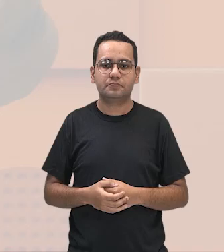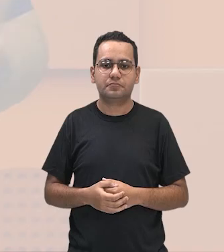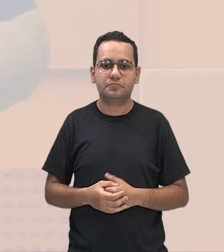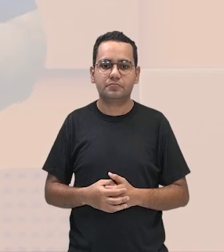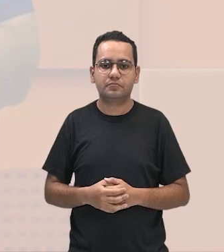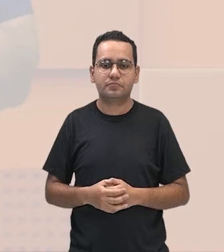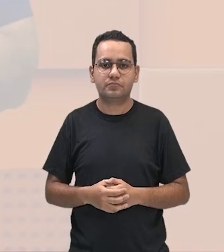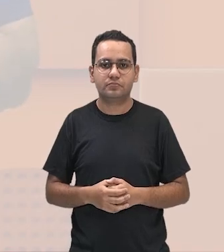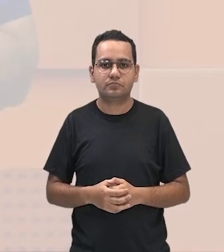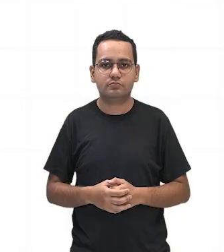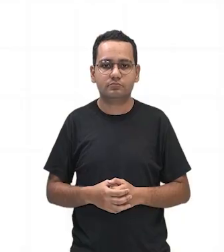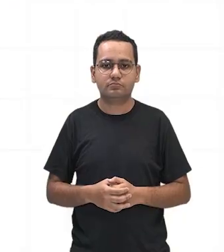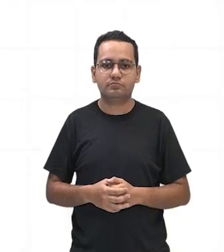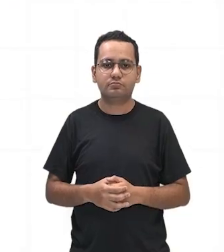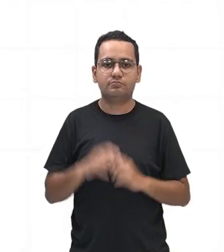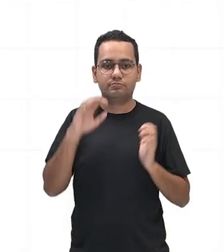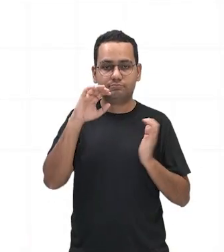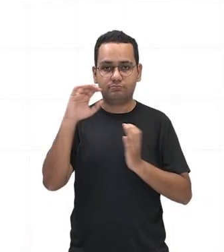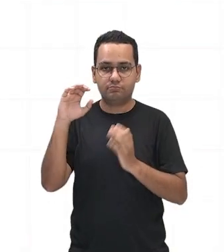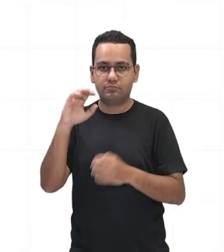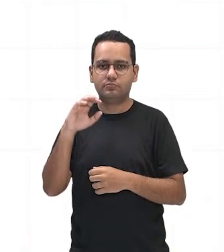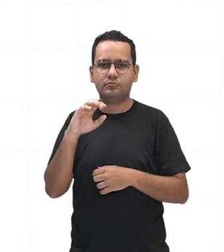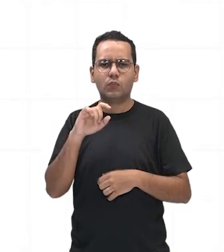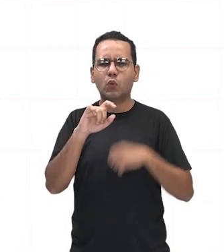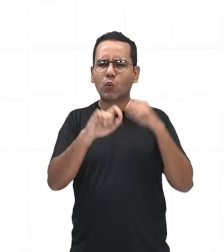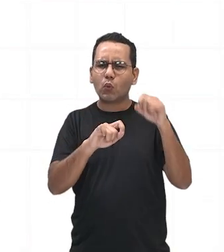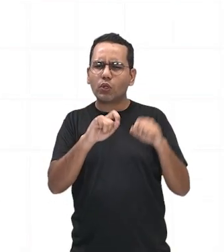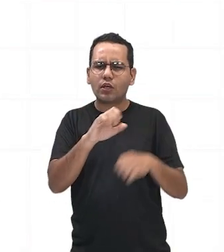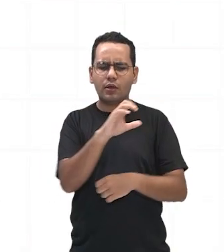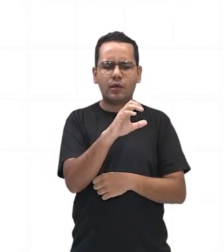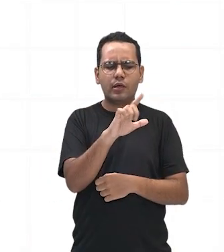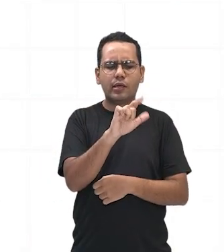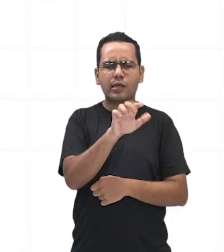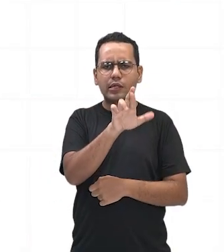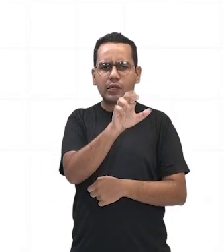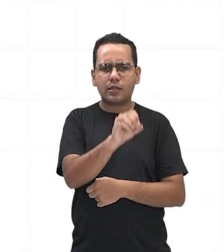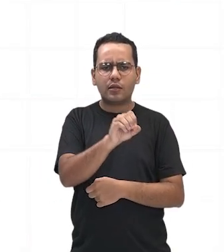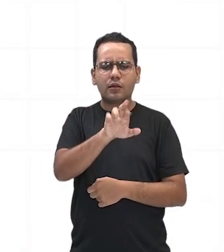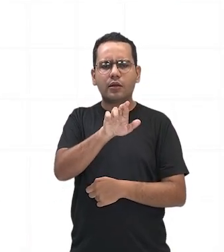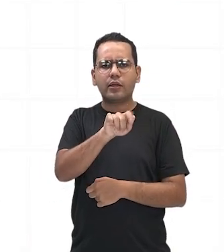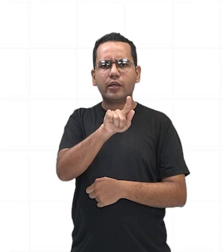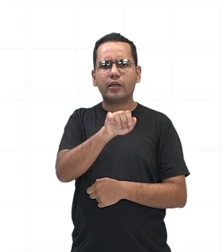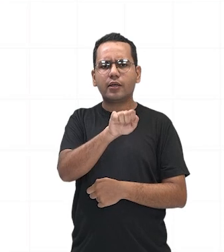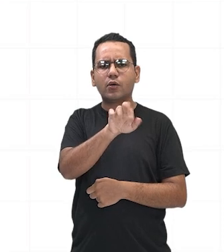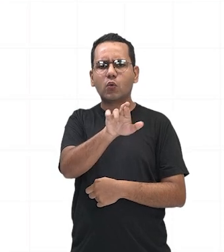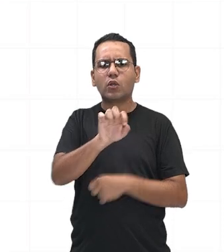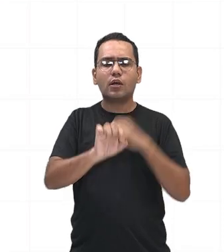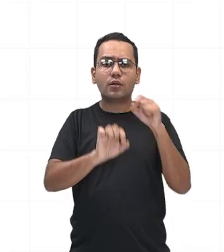então, o clero regular. Olha só, o clero regular ele é formado, então, pelos